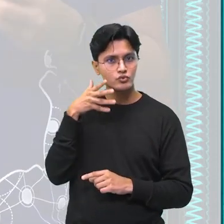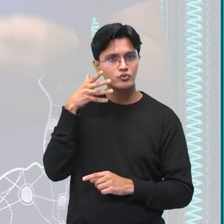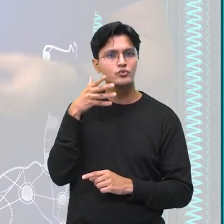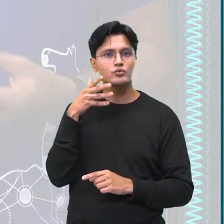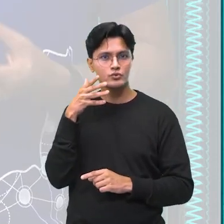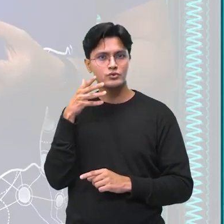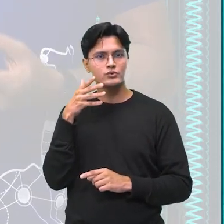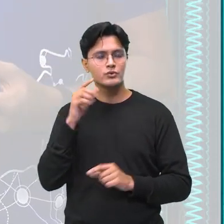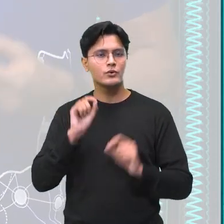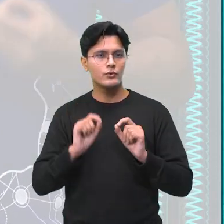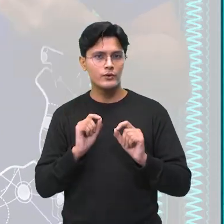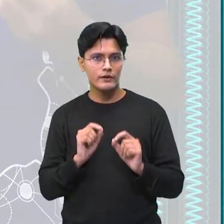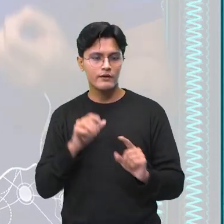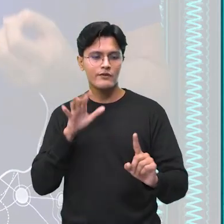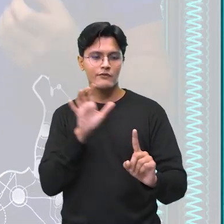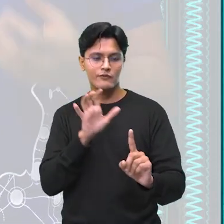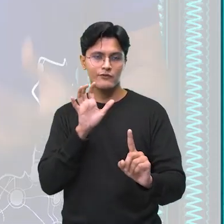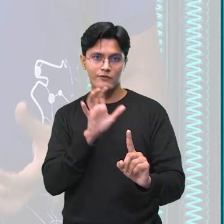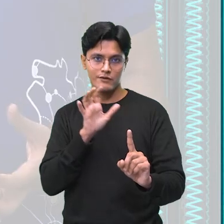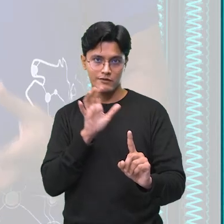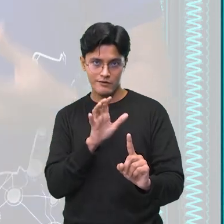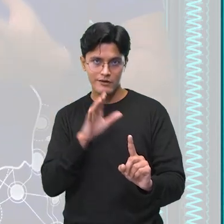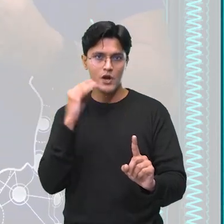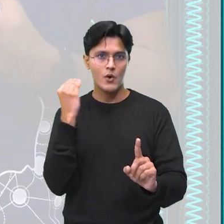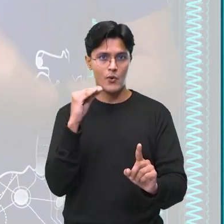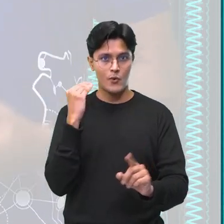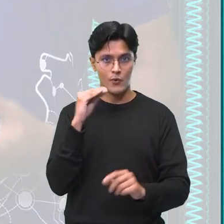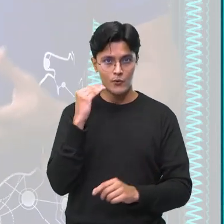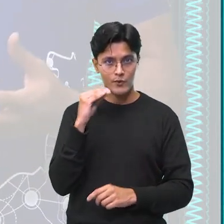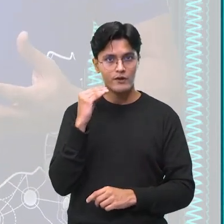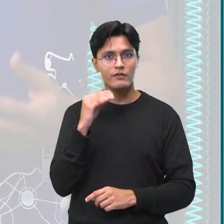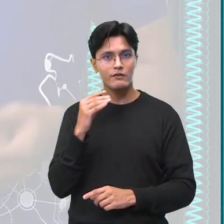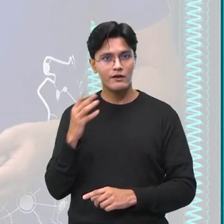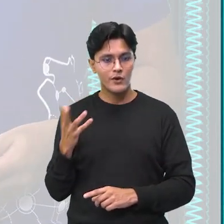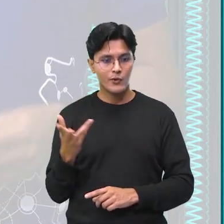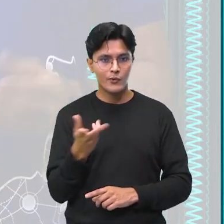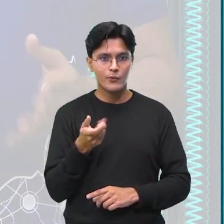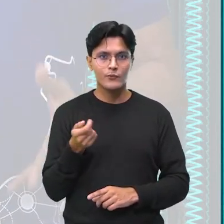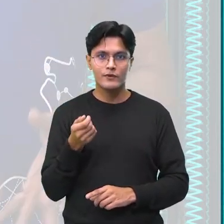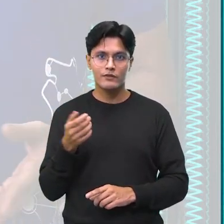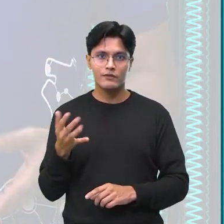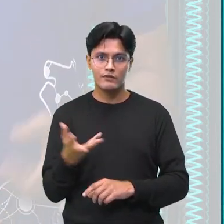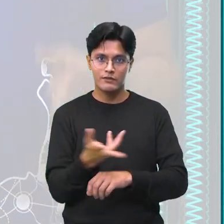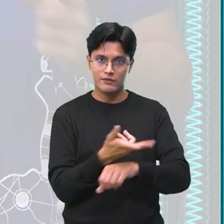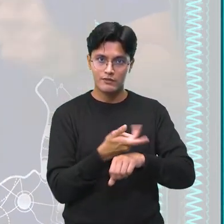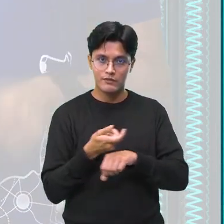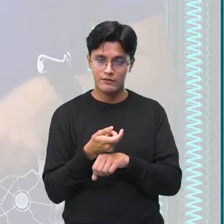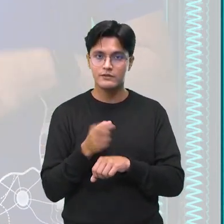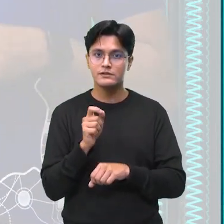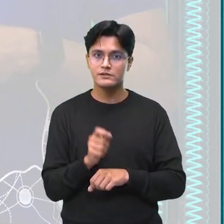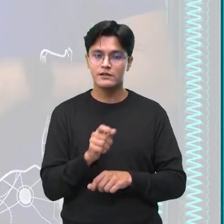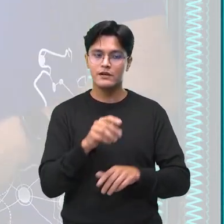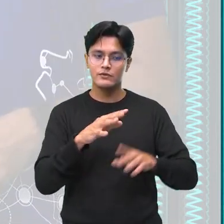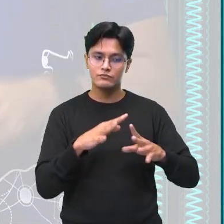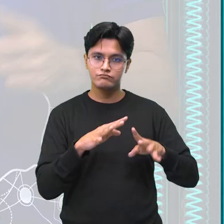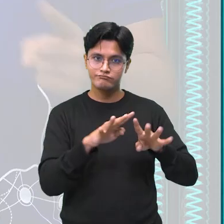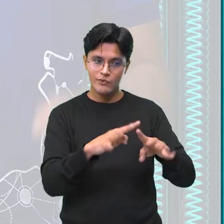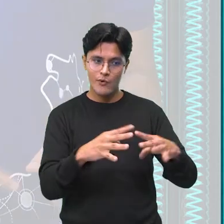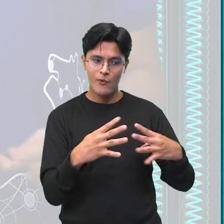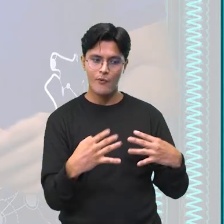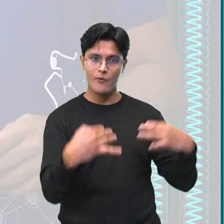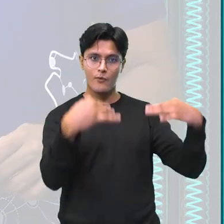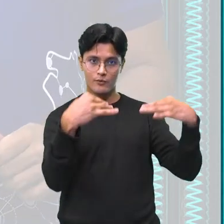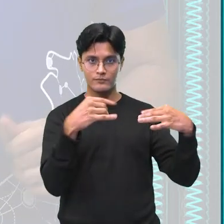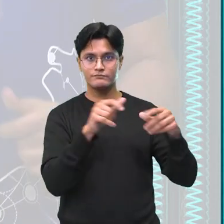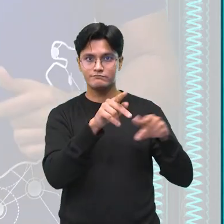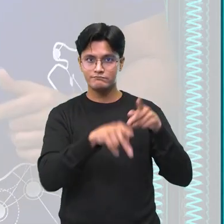o objetivo desse discurso é convencer os demais participantes e plateia sobre o respaldo da